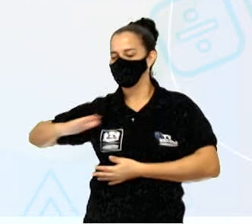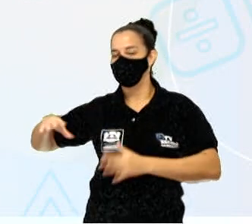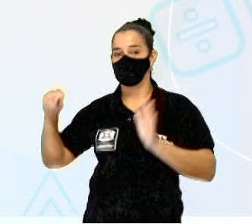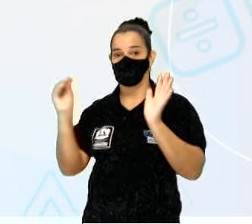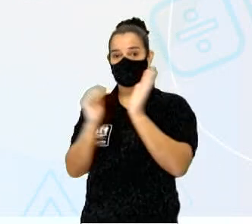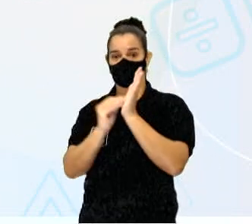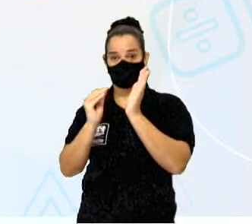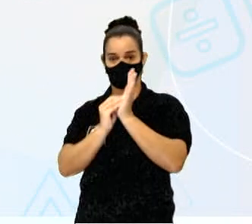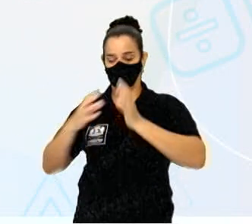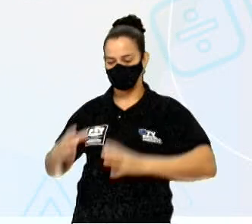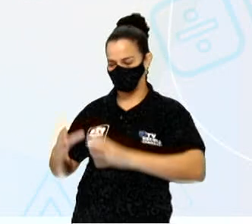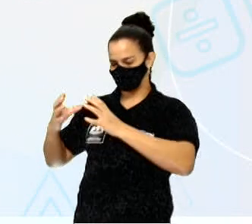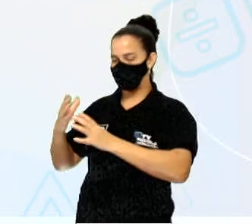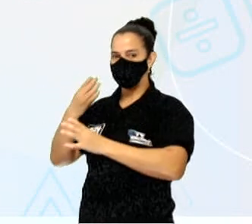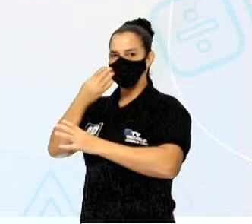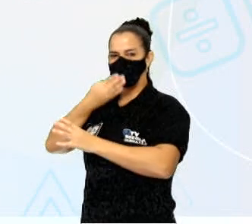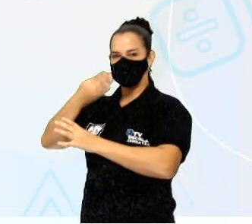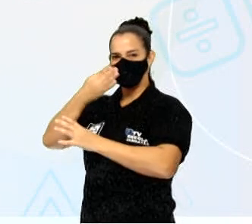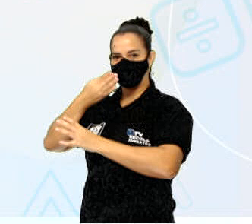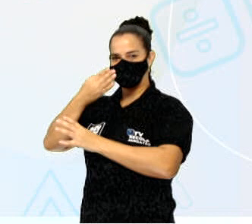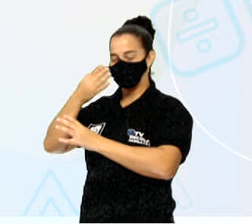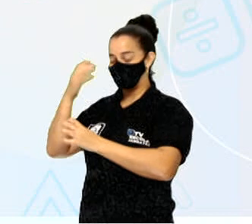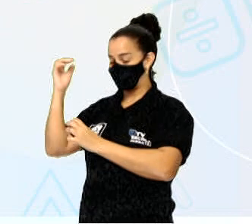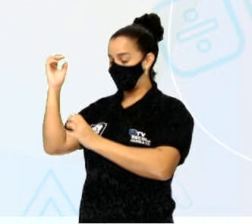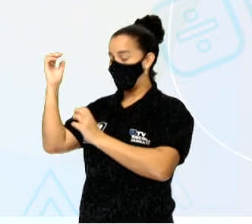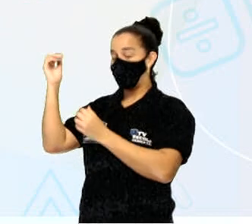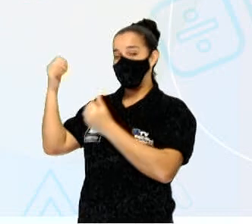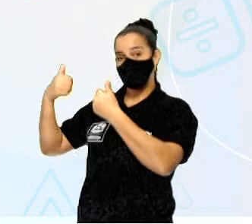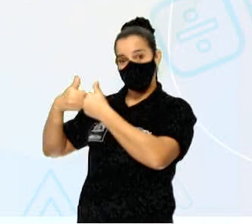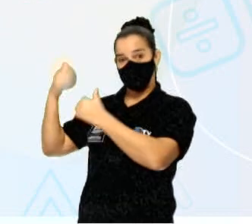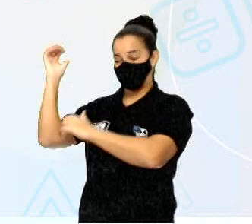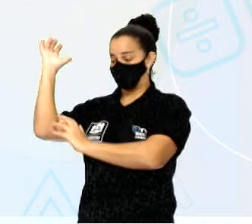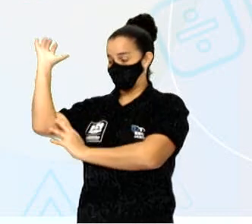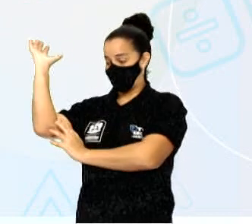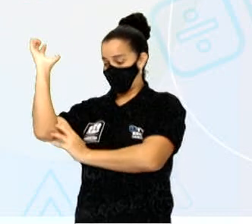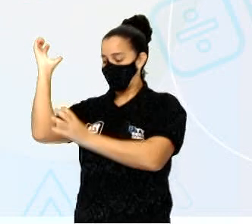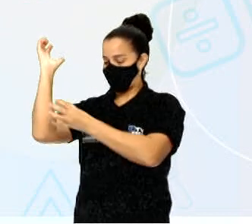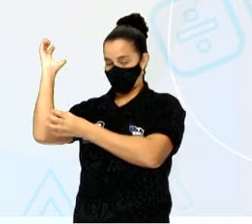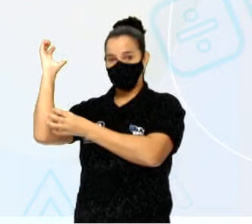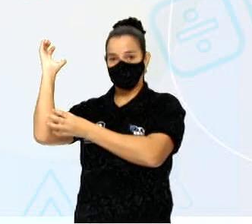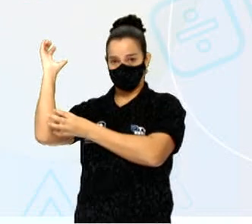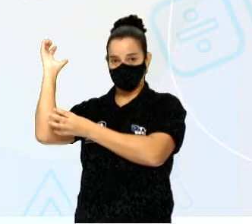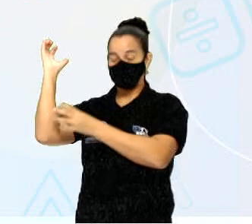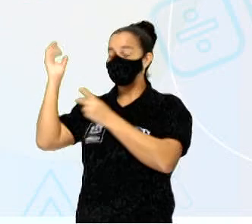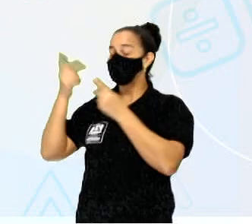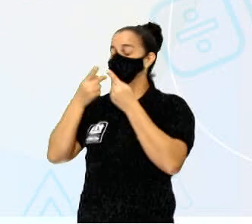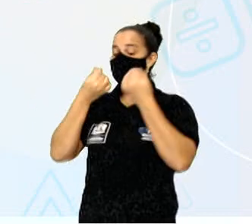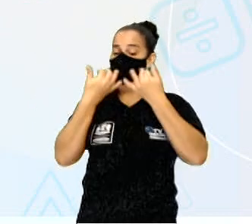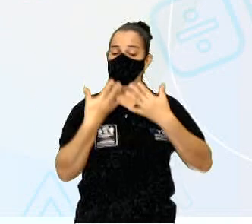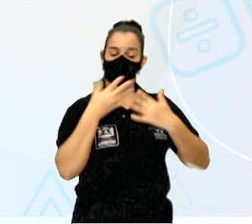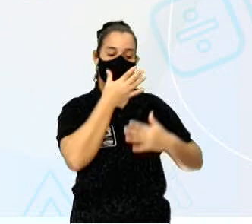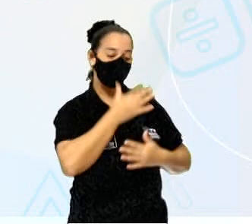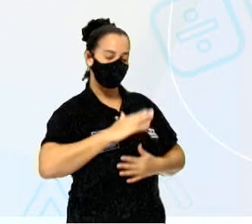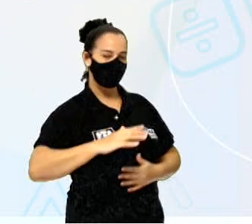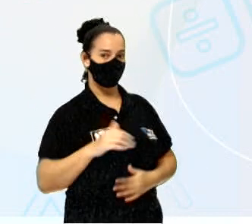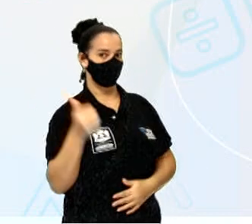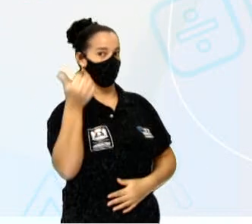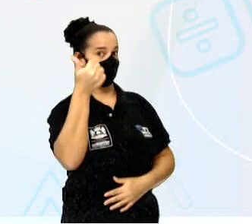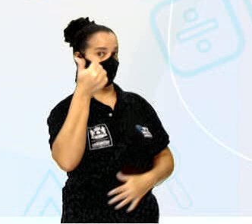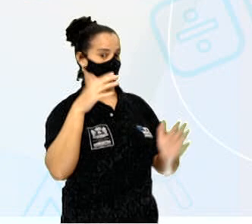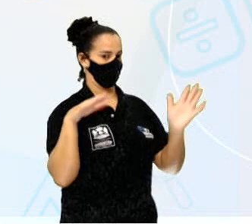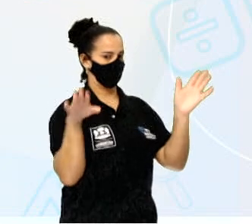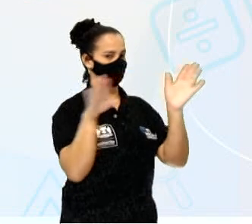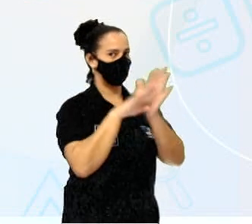um cesto de doces perto de uma árvore e disse o seguinte às crianças: "A primeira que